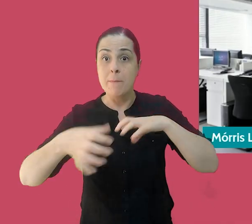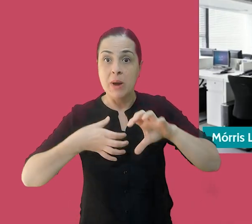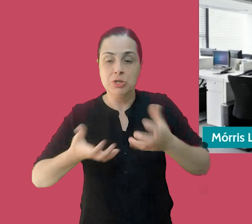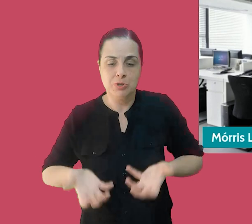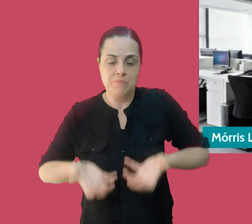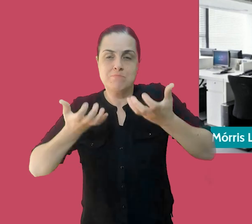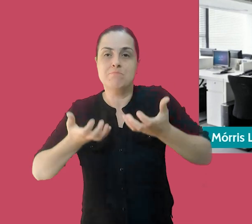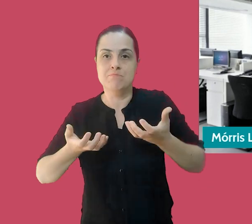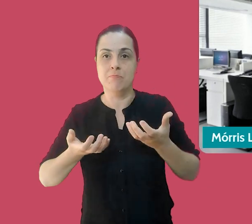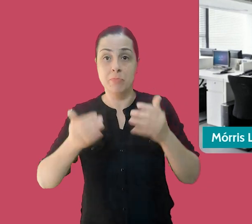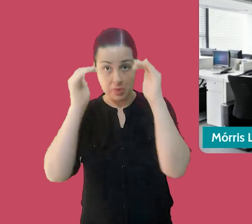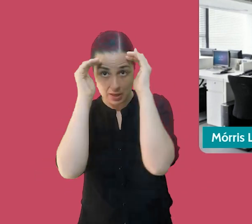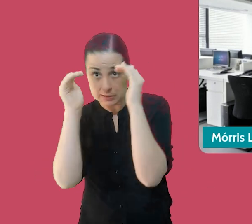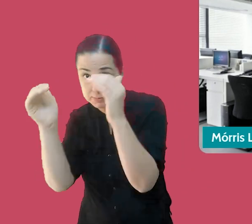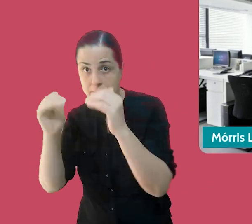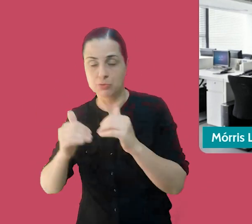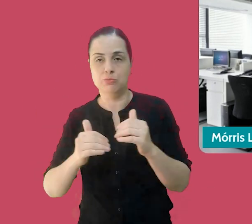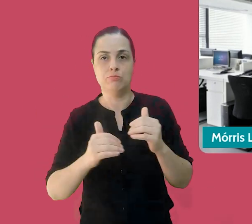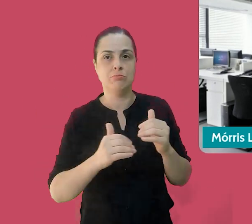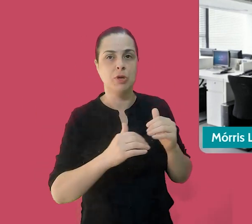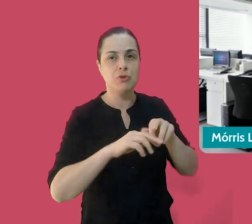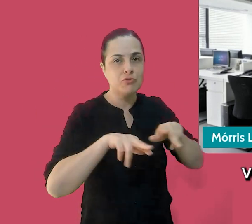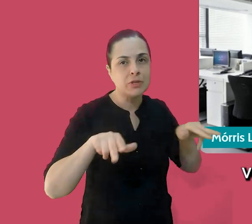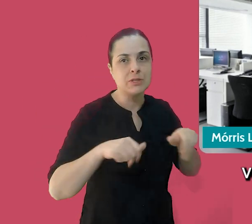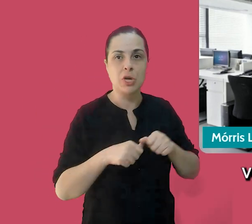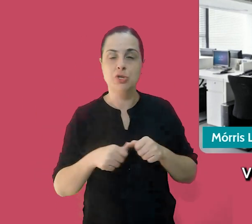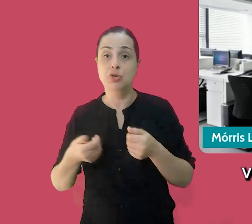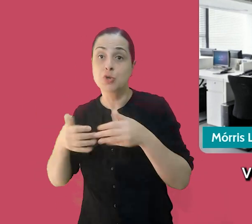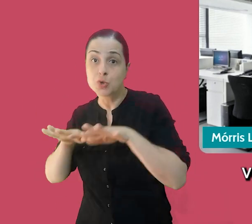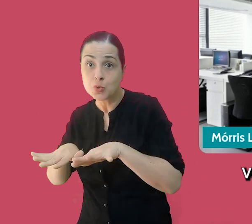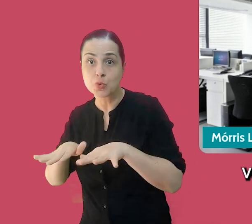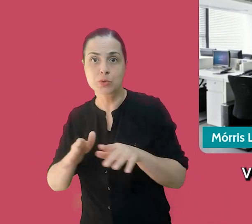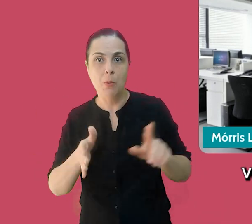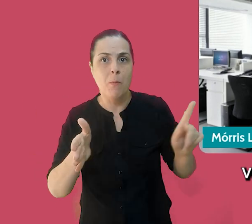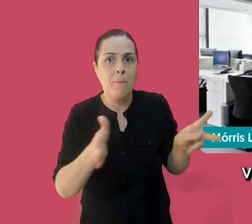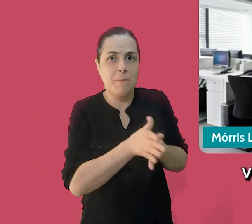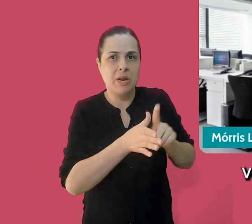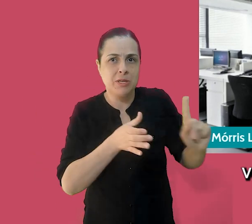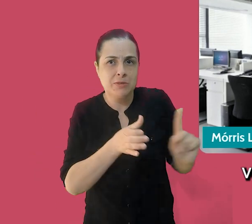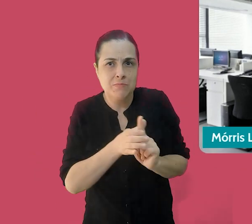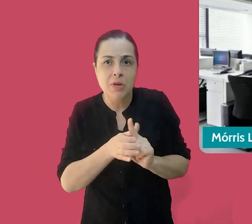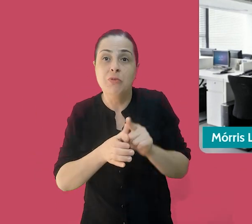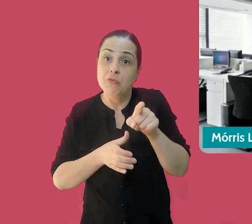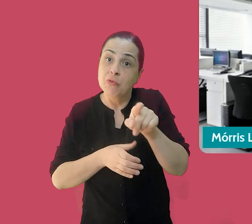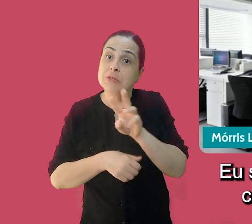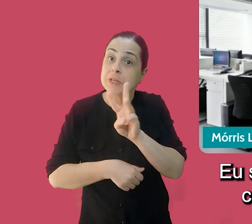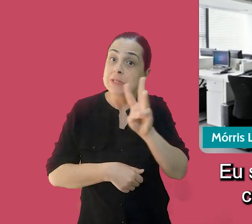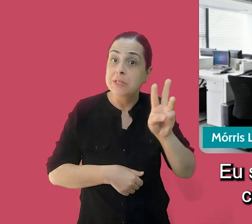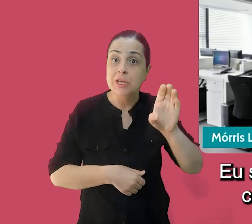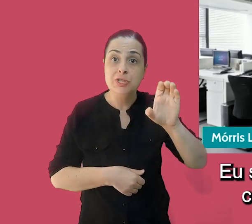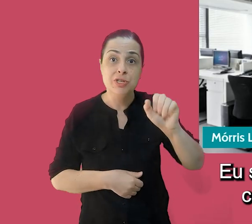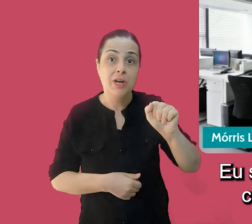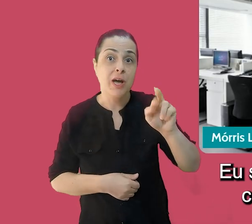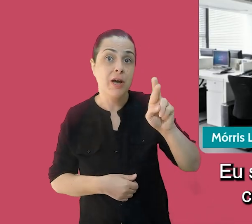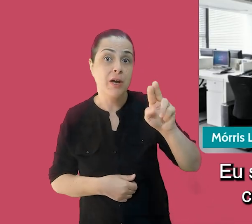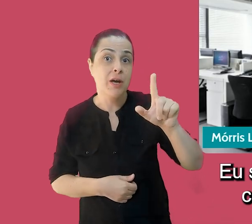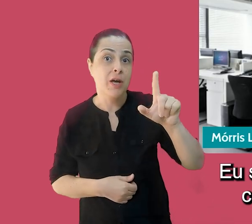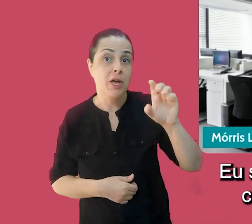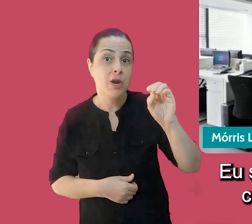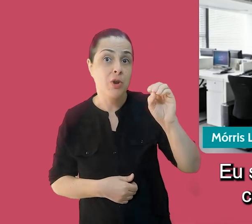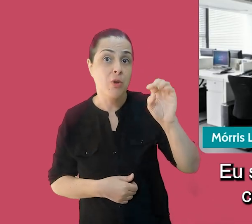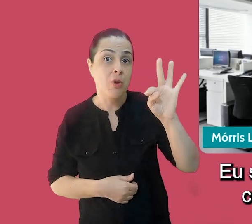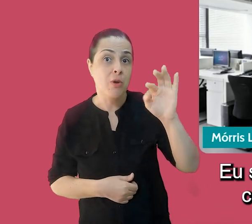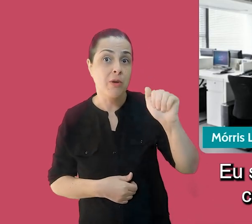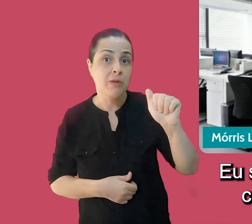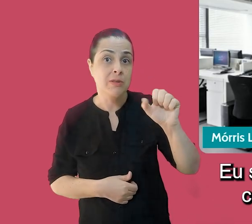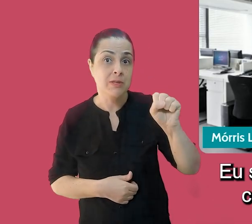o respeito, a diversidade, a inclusão, o pertencimento. Vai lá no carlotas.org para saber mais. Eu sou uma mulher branca com